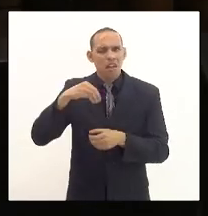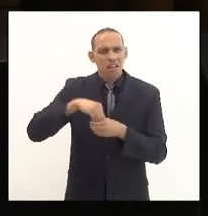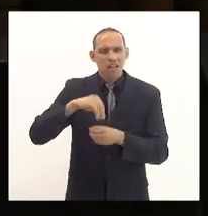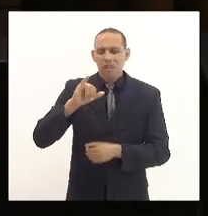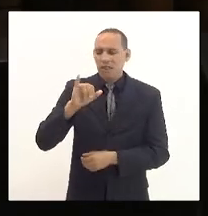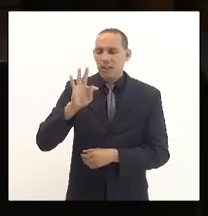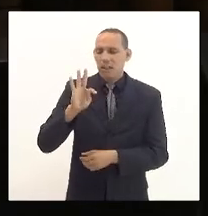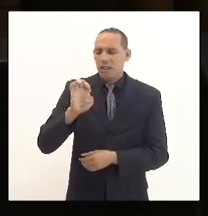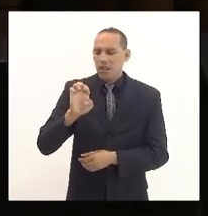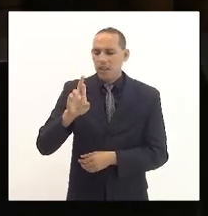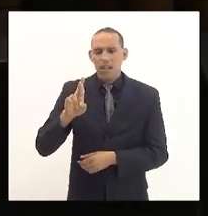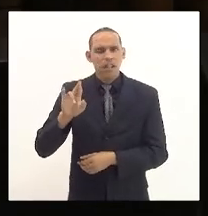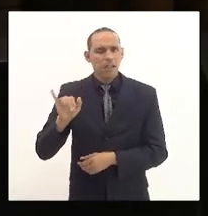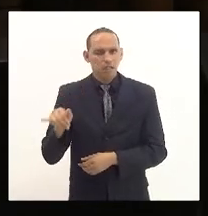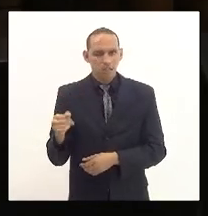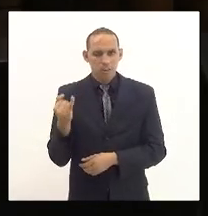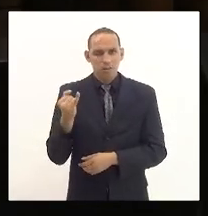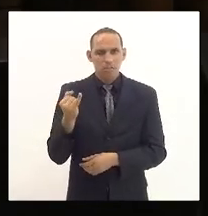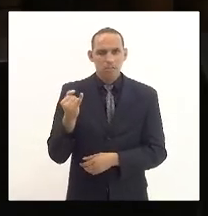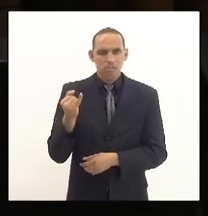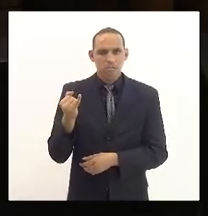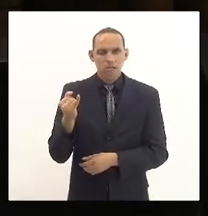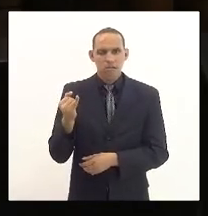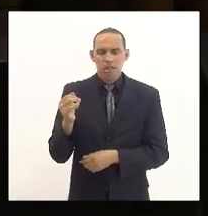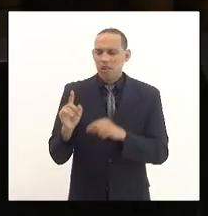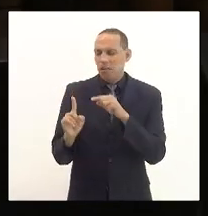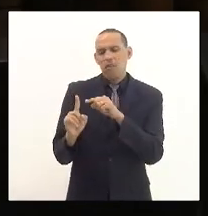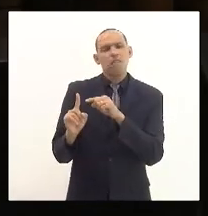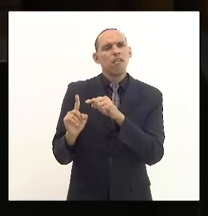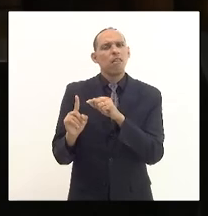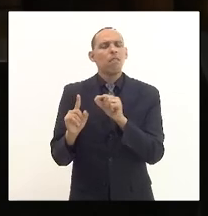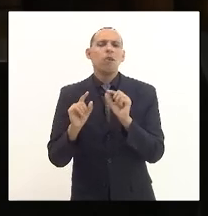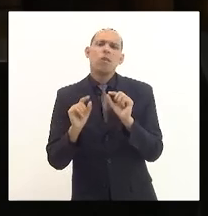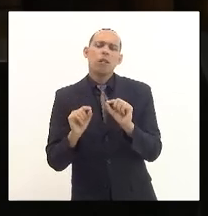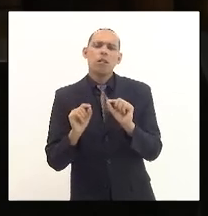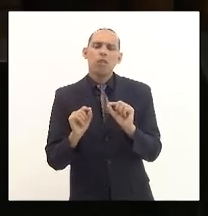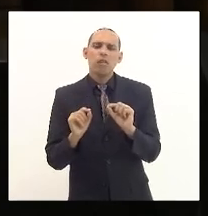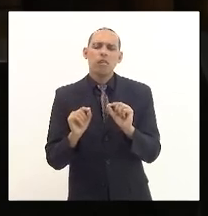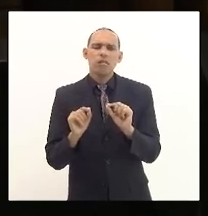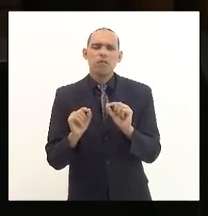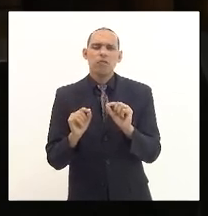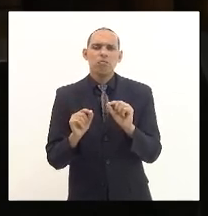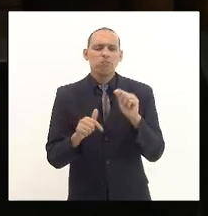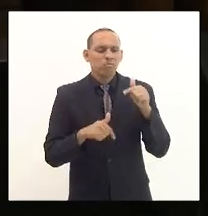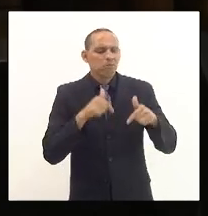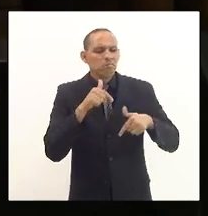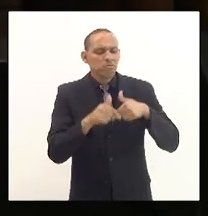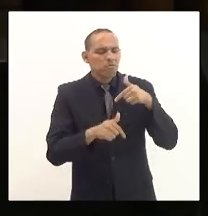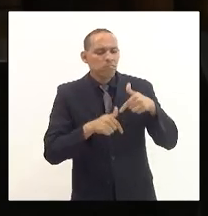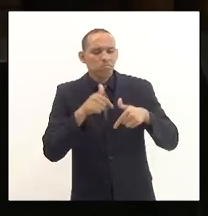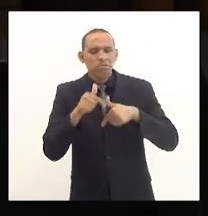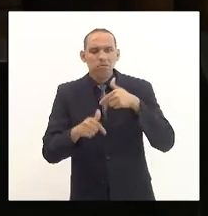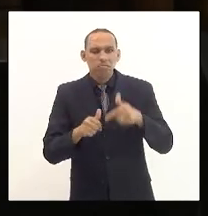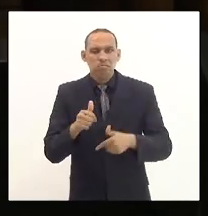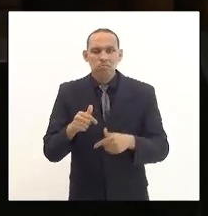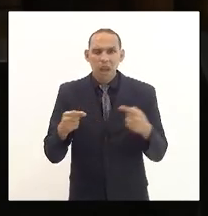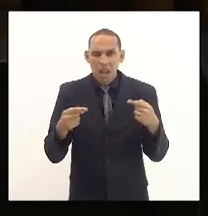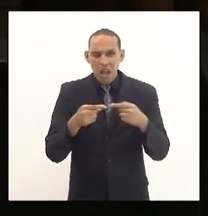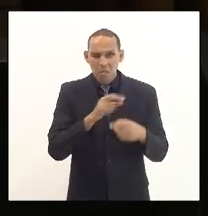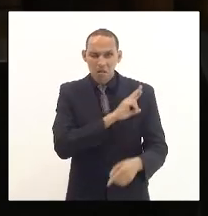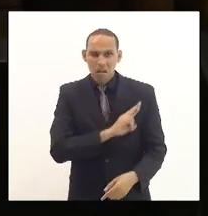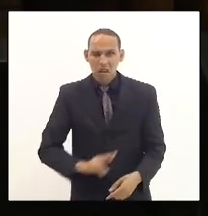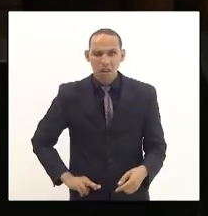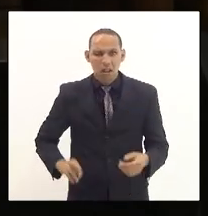iterj ele vem atuando de maneira bem pouco republicana